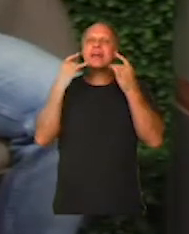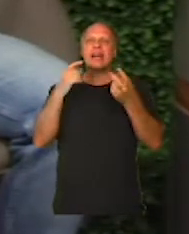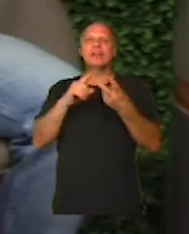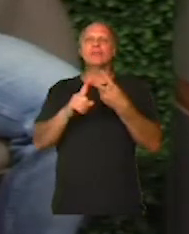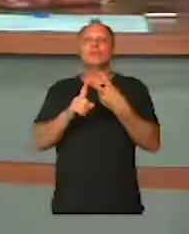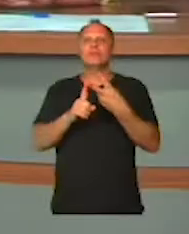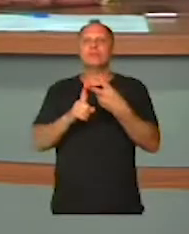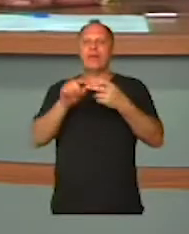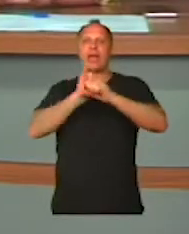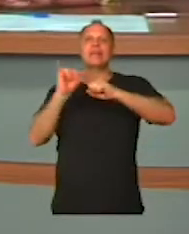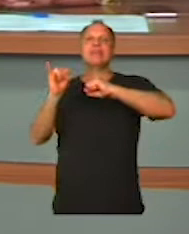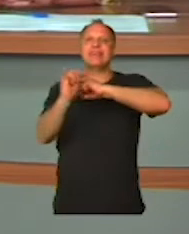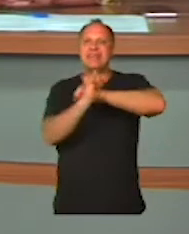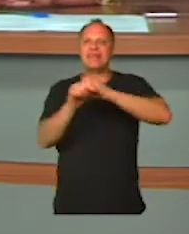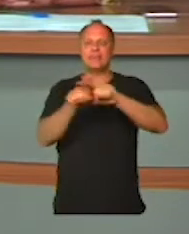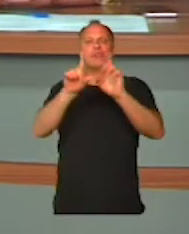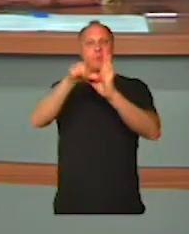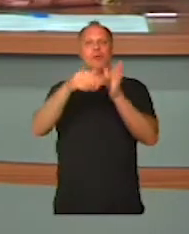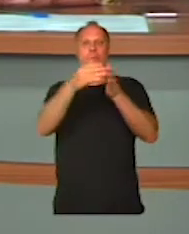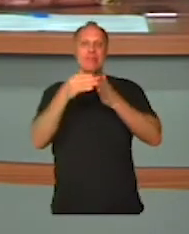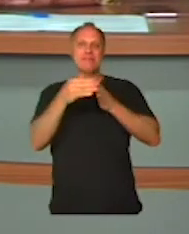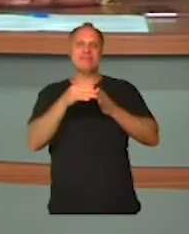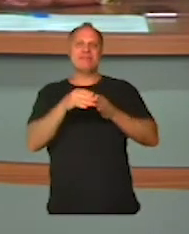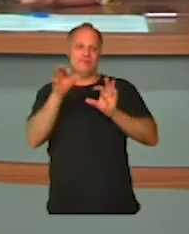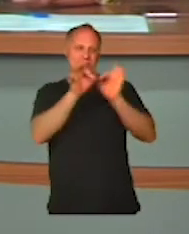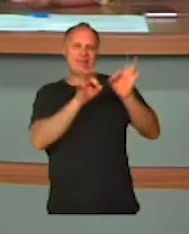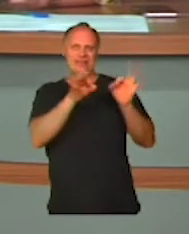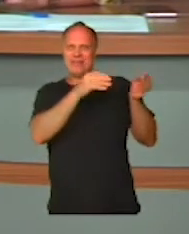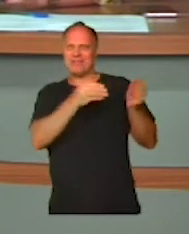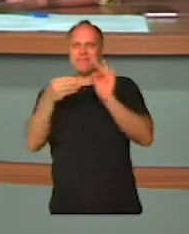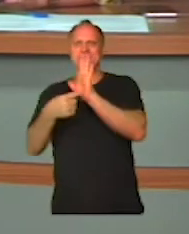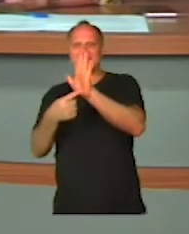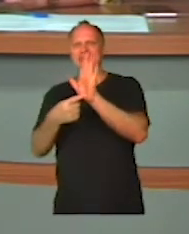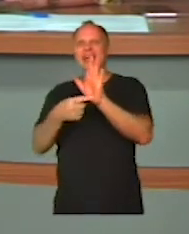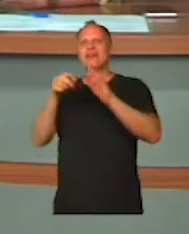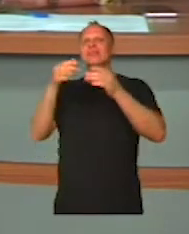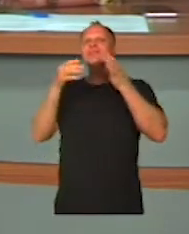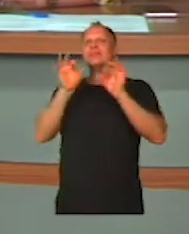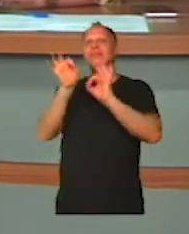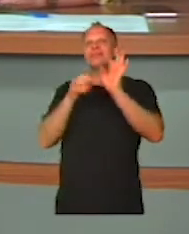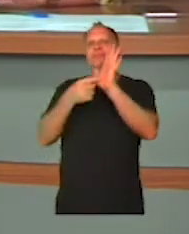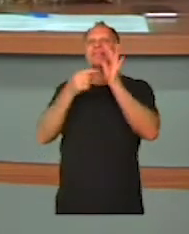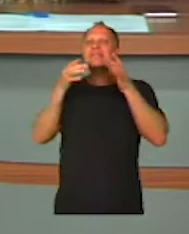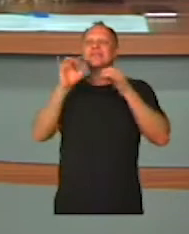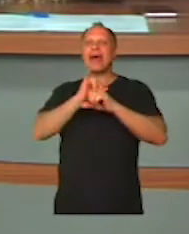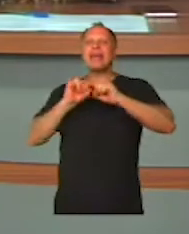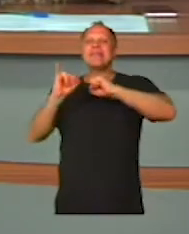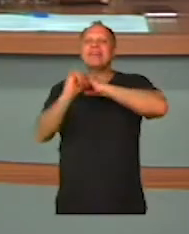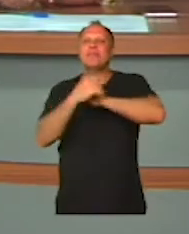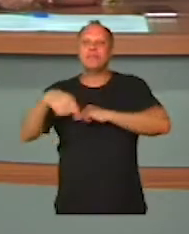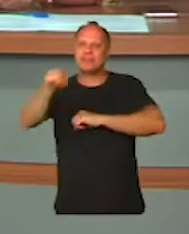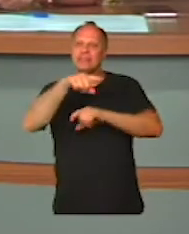da ilha, eu vou pedir para a gurizada colocar agora, né, para o segundo bloco no YouTube, final. Eu quero que coloquem um trechinho da ilha para o pessoal conhecer um